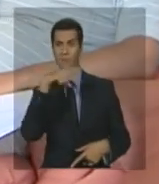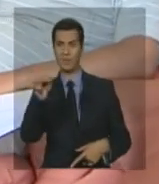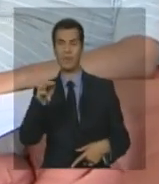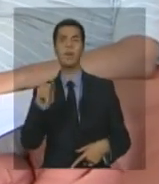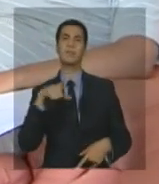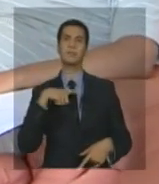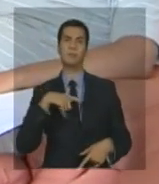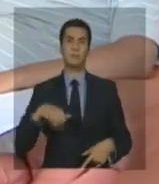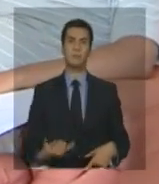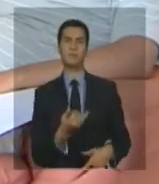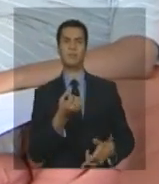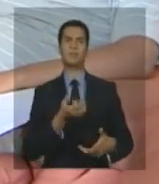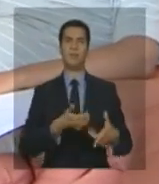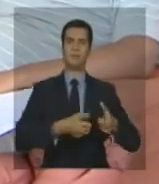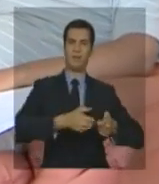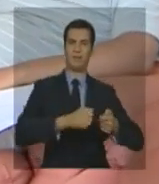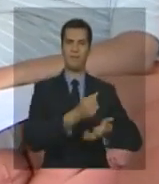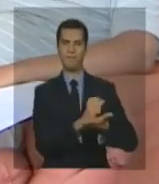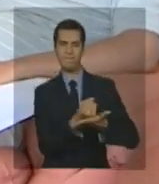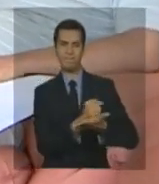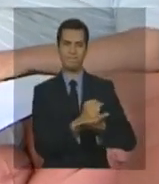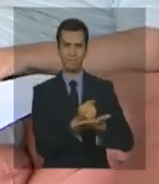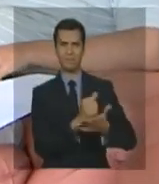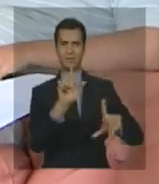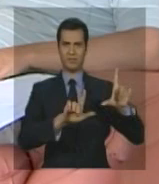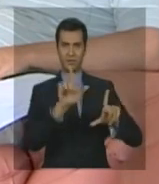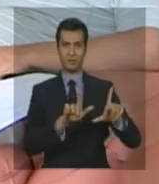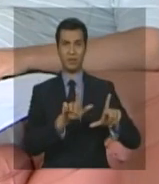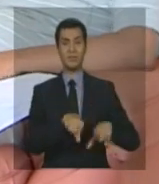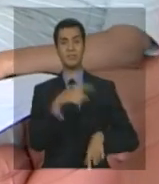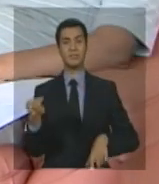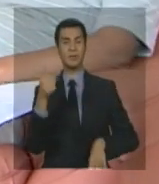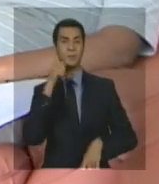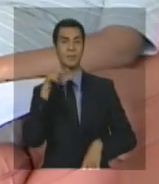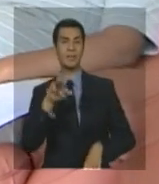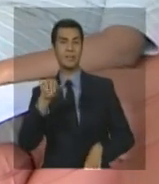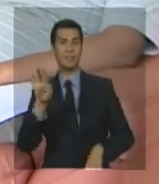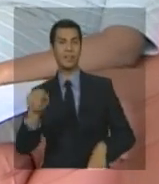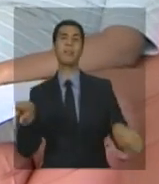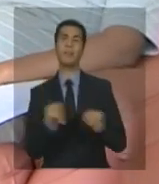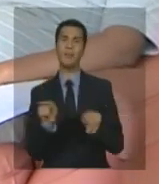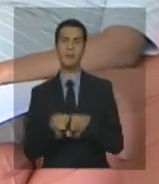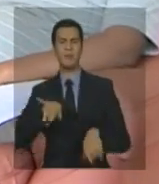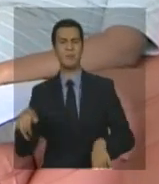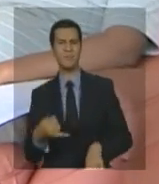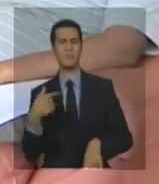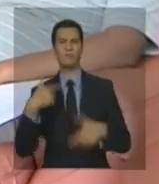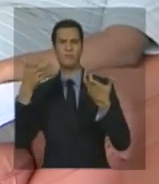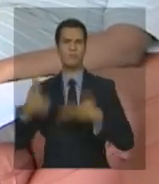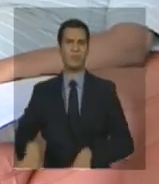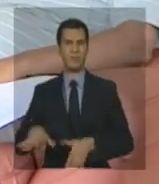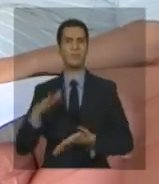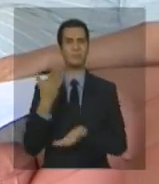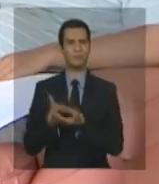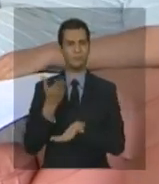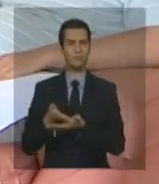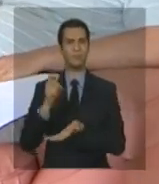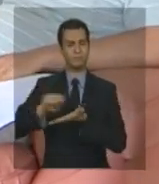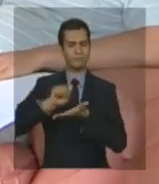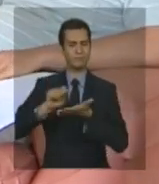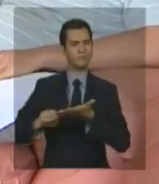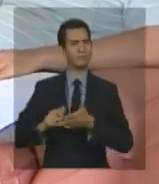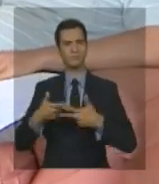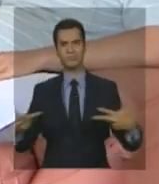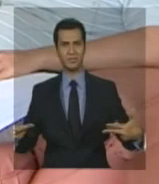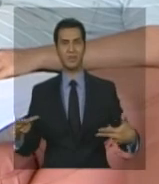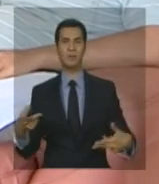pai dela não vê pra não fazer o dever da escola. Entendeu? Então... E às vezes eles trocam essa função. Exatamente. E aí,